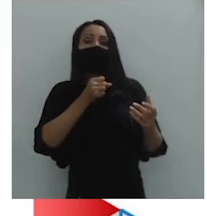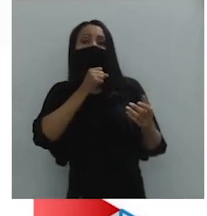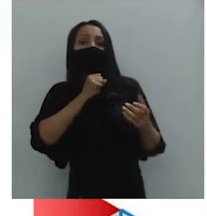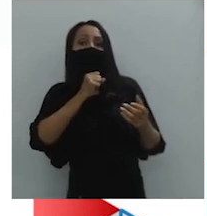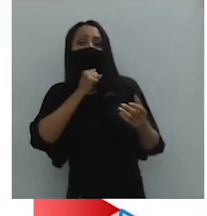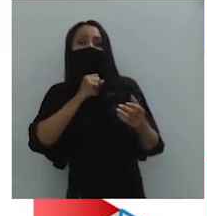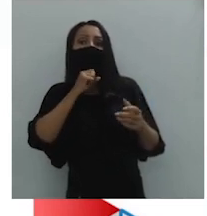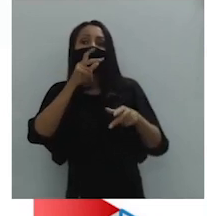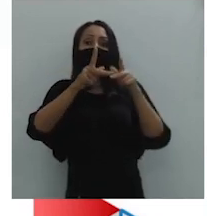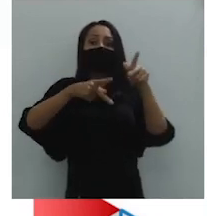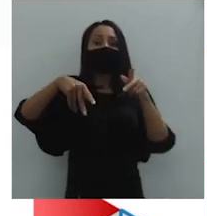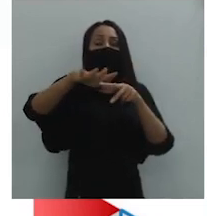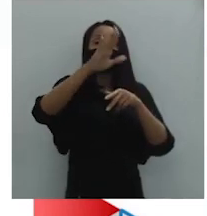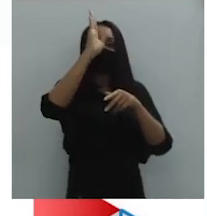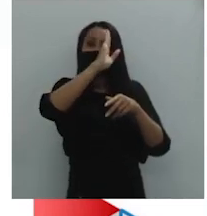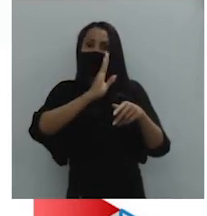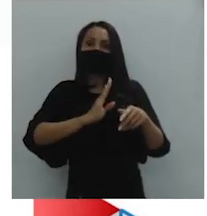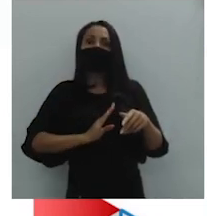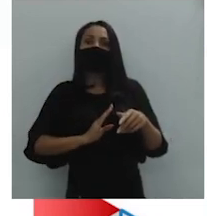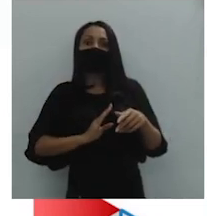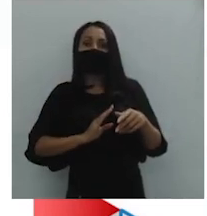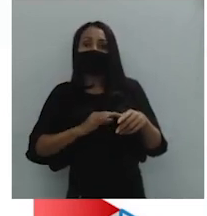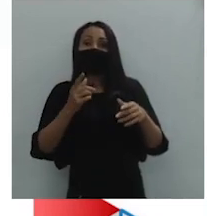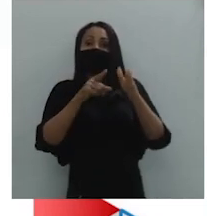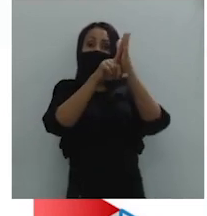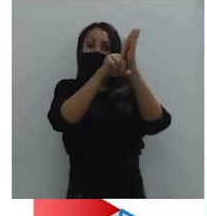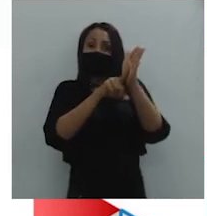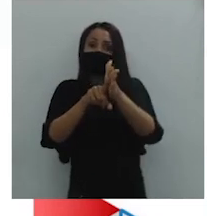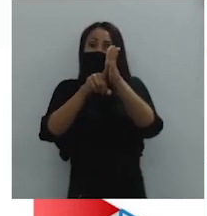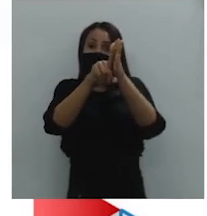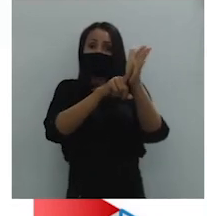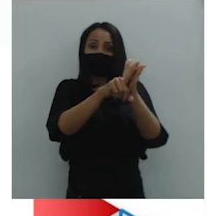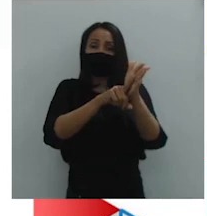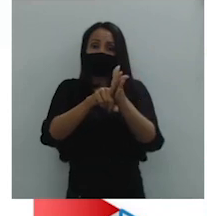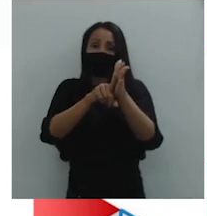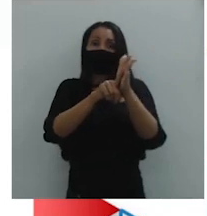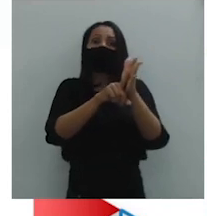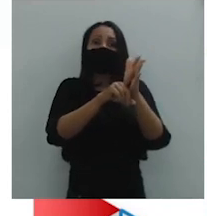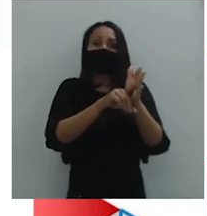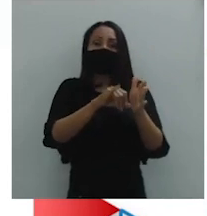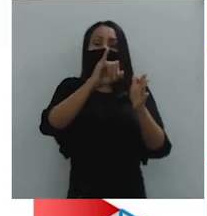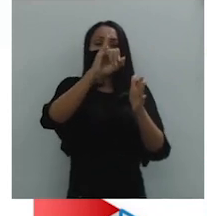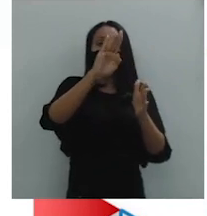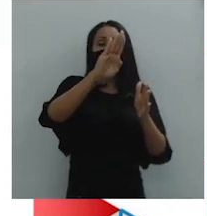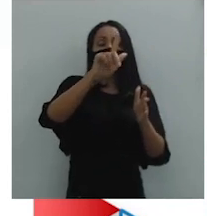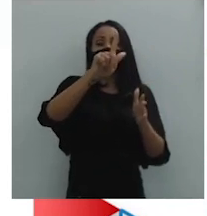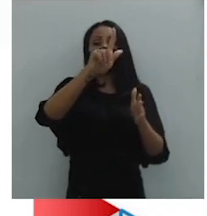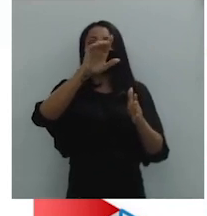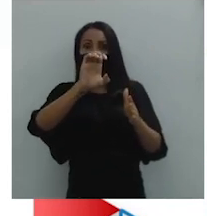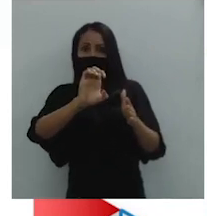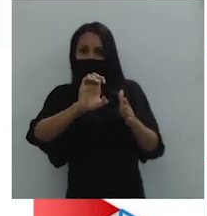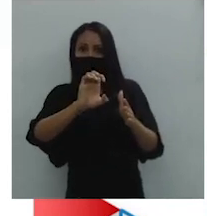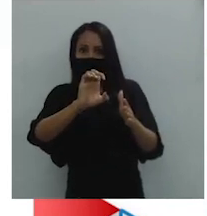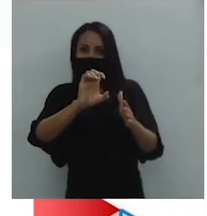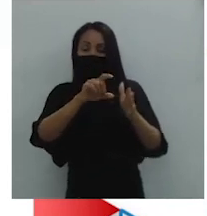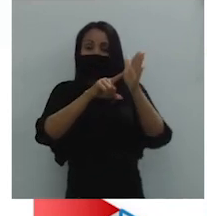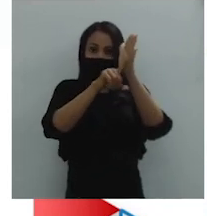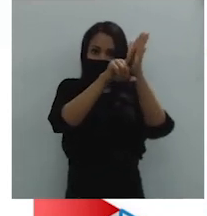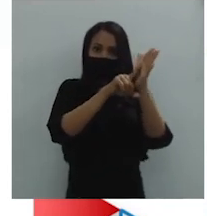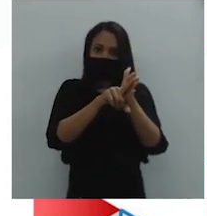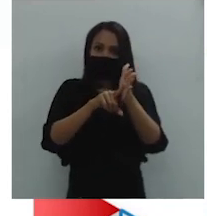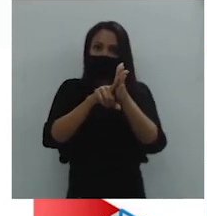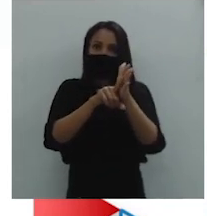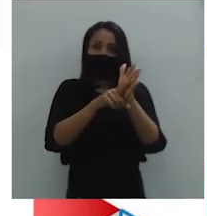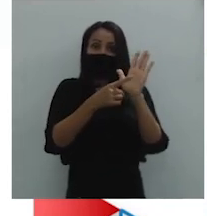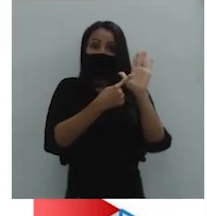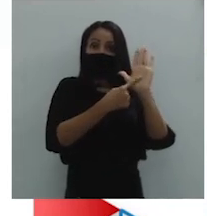isso é interessante. Segundo os dados do Instituto Brasileiro de Geografia e estatísticas do IBGE, né,